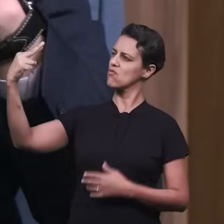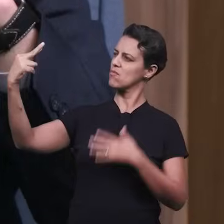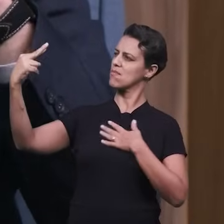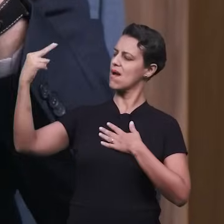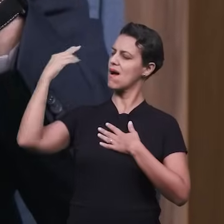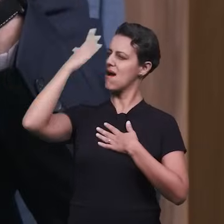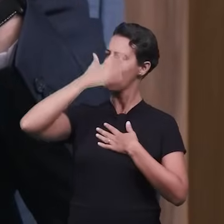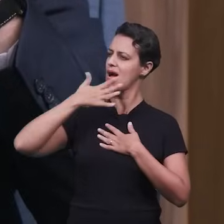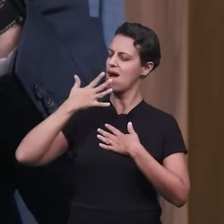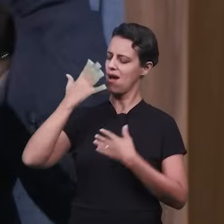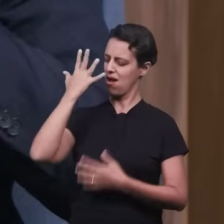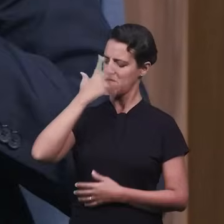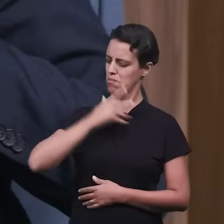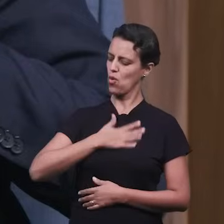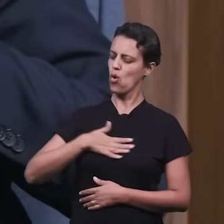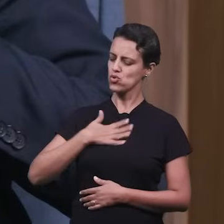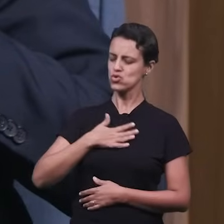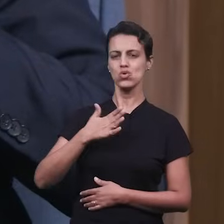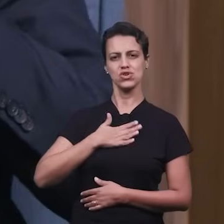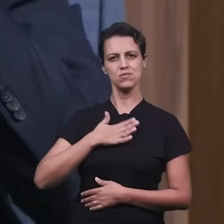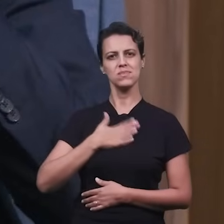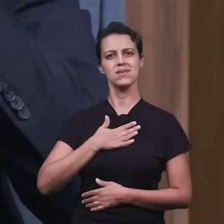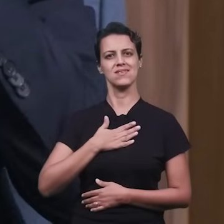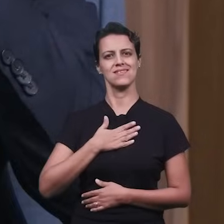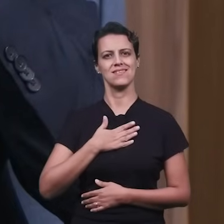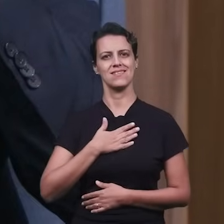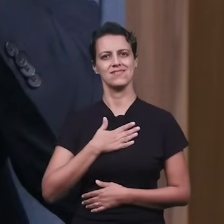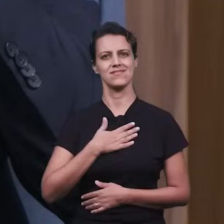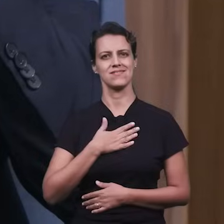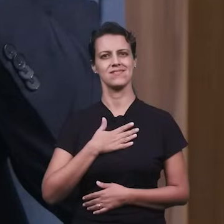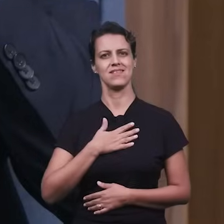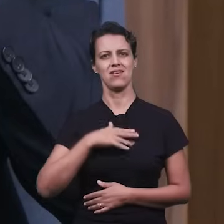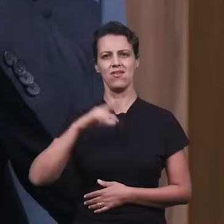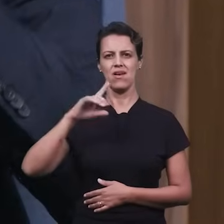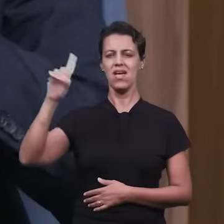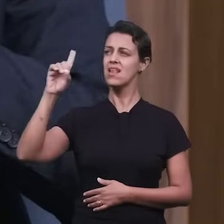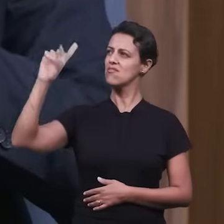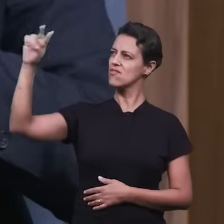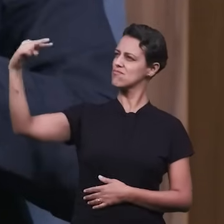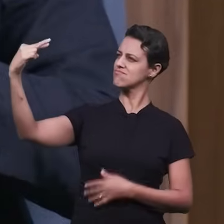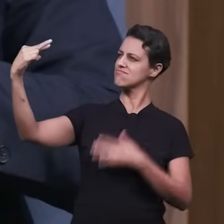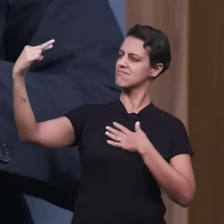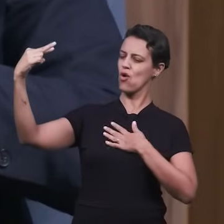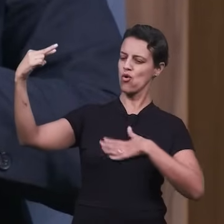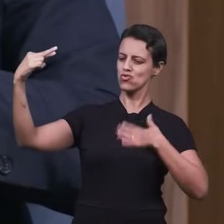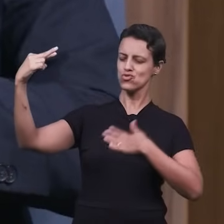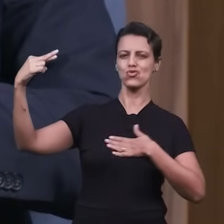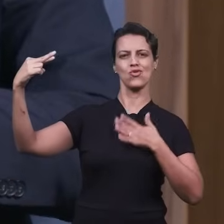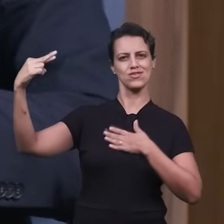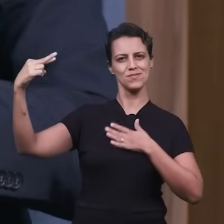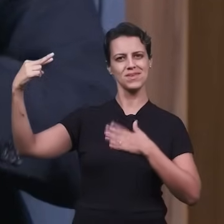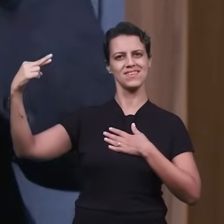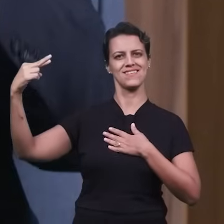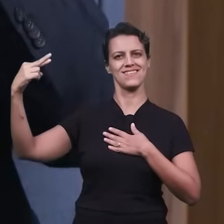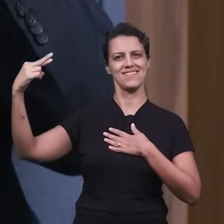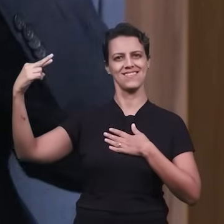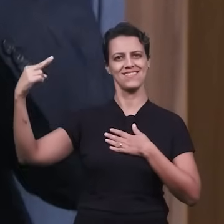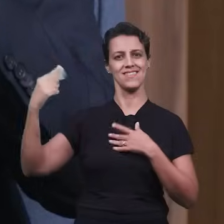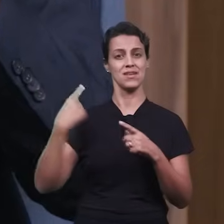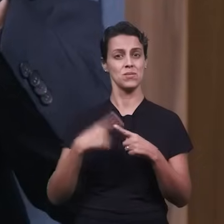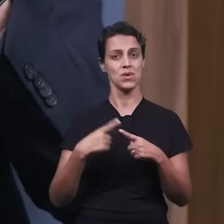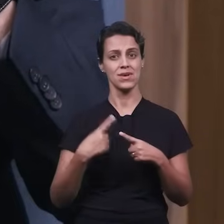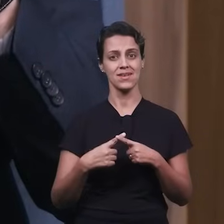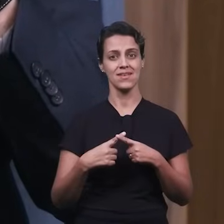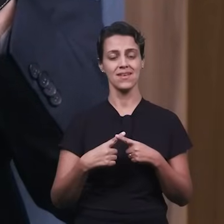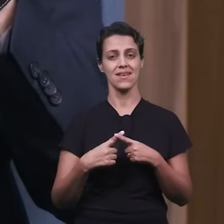noivo, diante do da nossa questão profética, é a igreja que ela é